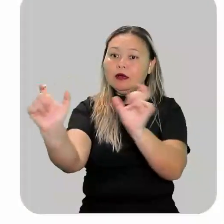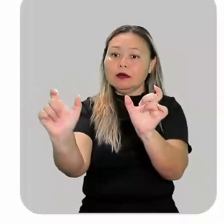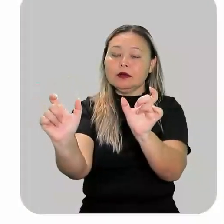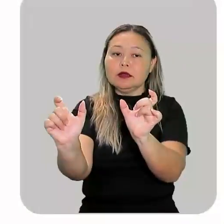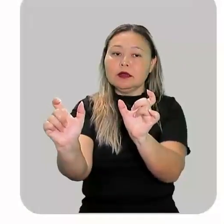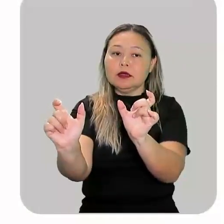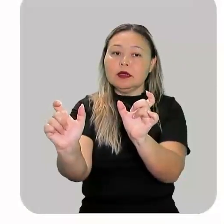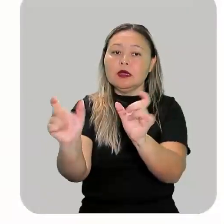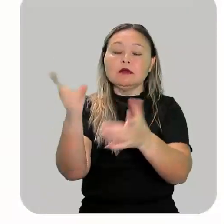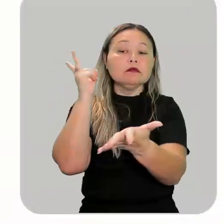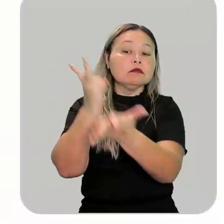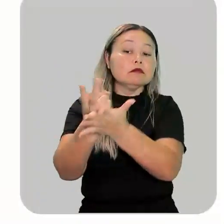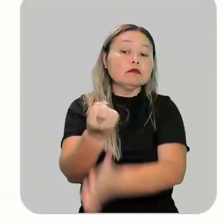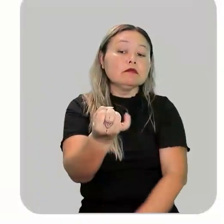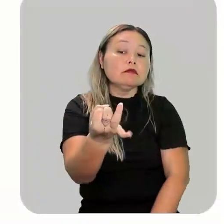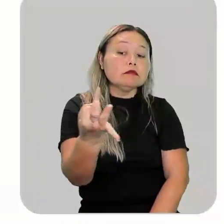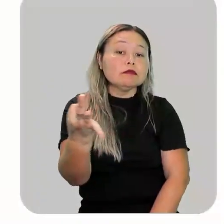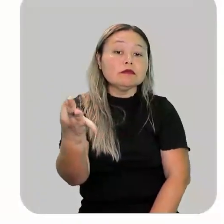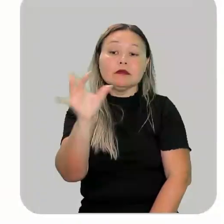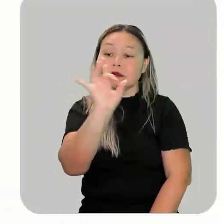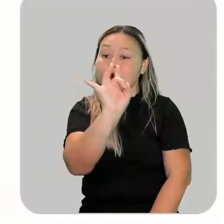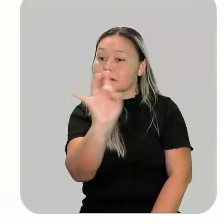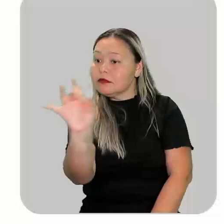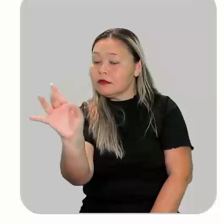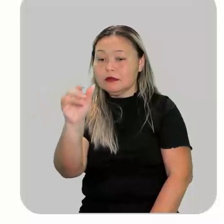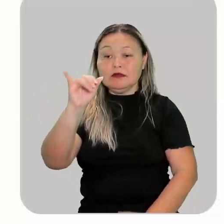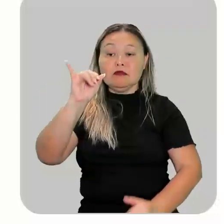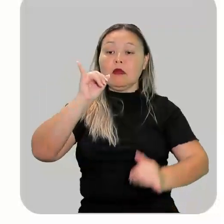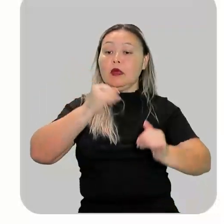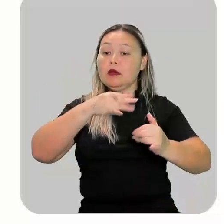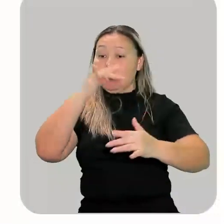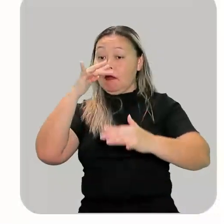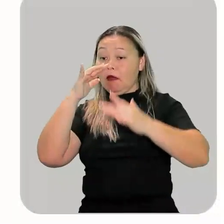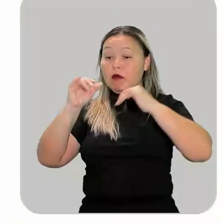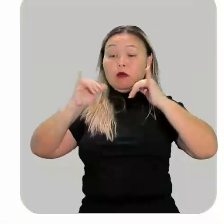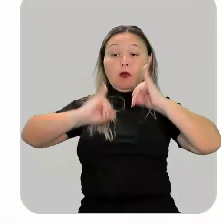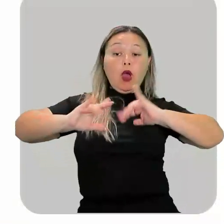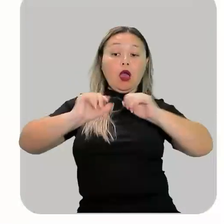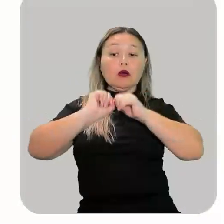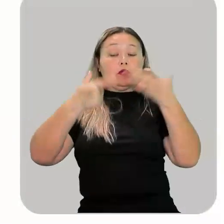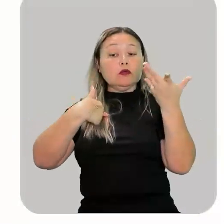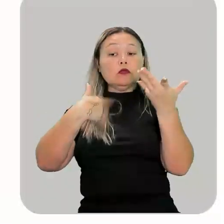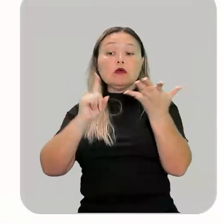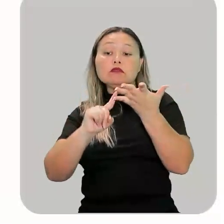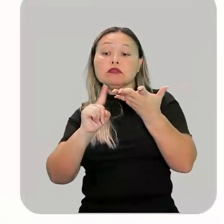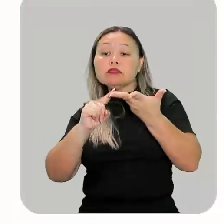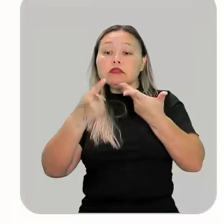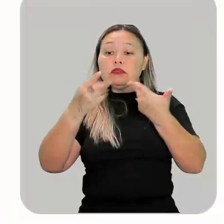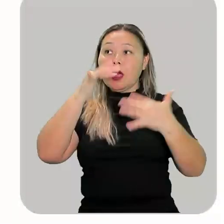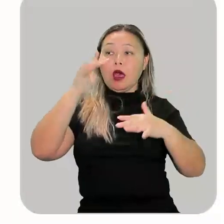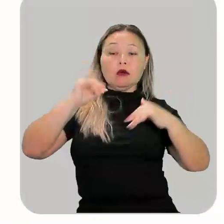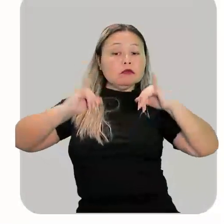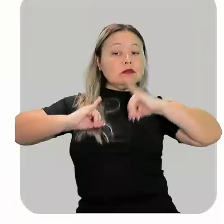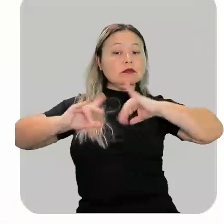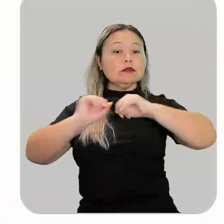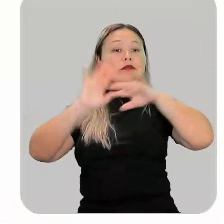lá. Mesmas quantidades de cada um deles, começou com o mesmo, né, tinha o mesmo número de perfumes no estoque.